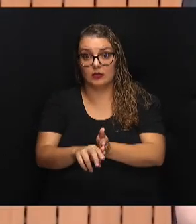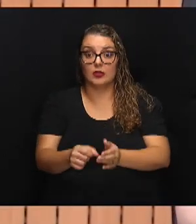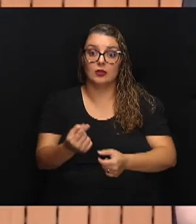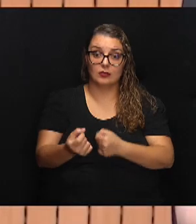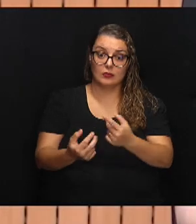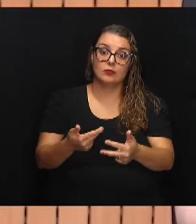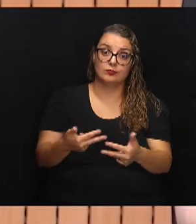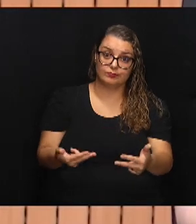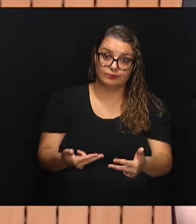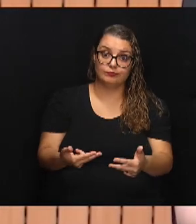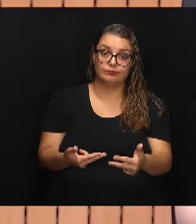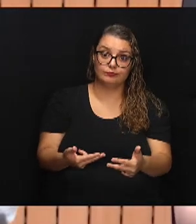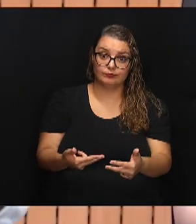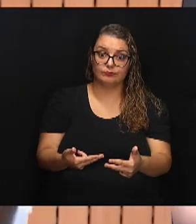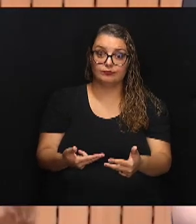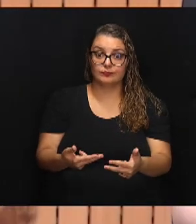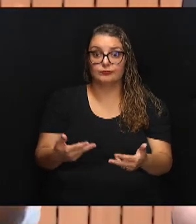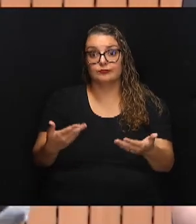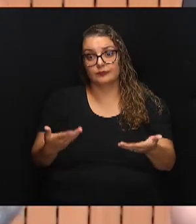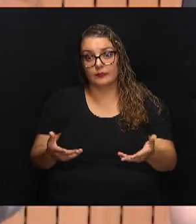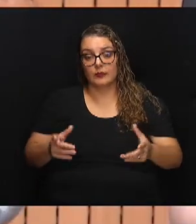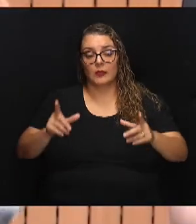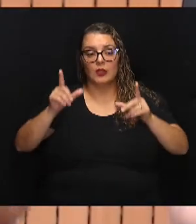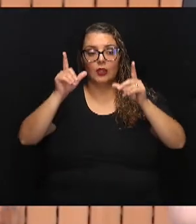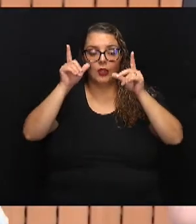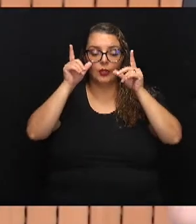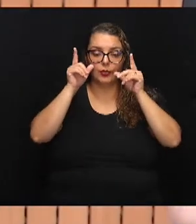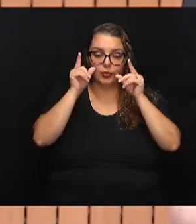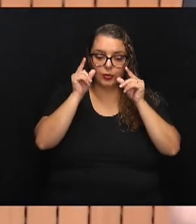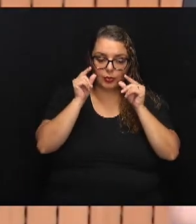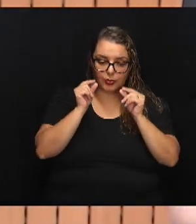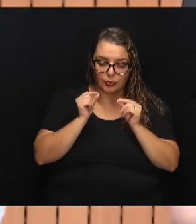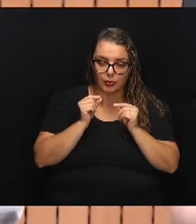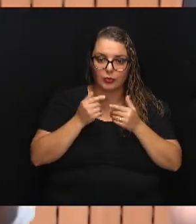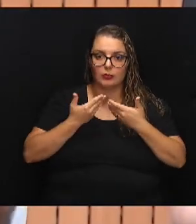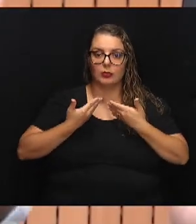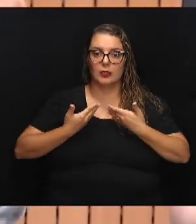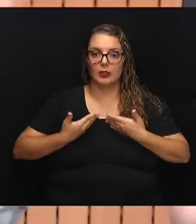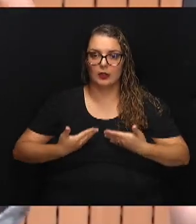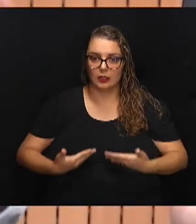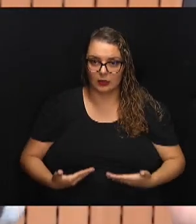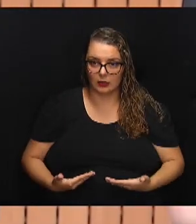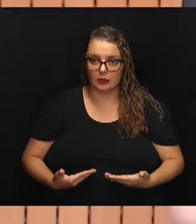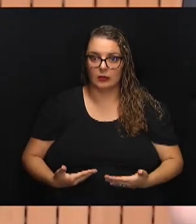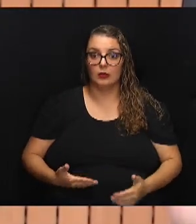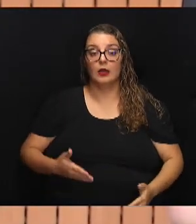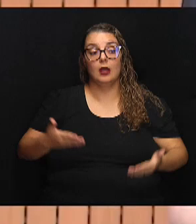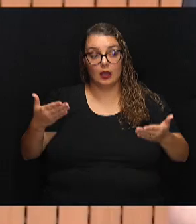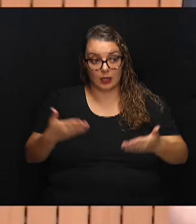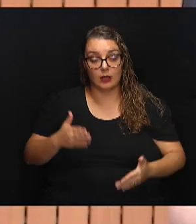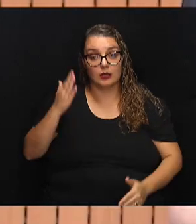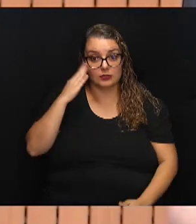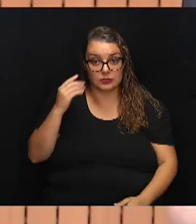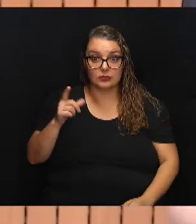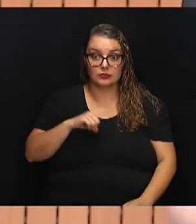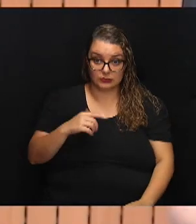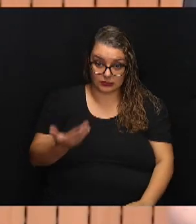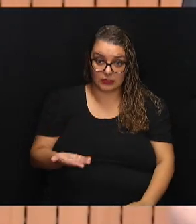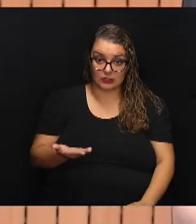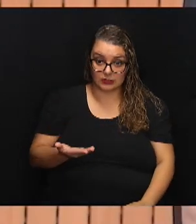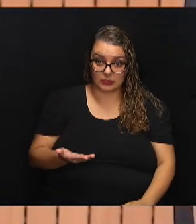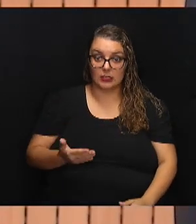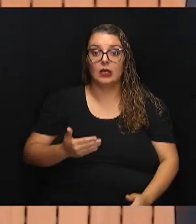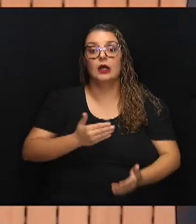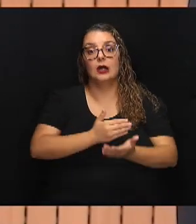que deveria, pelo menos, né, trazer uma calma, pô, agora eu já sei o que eu tenho, aí